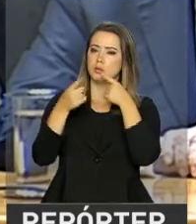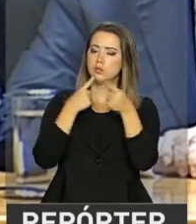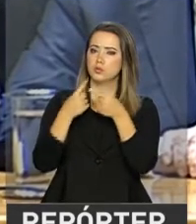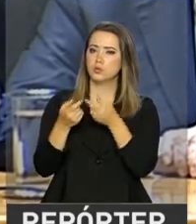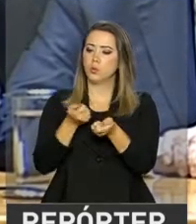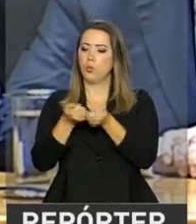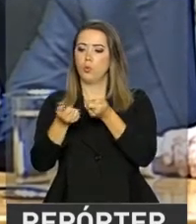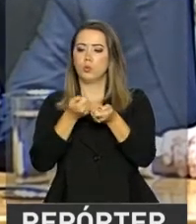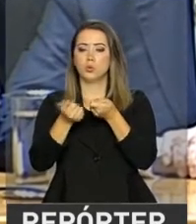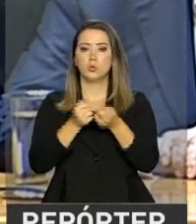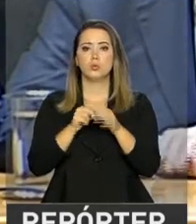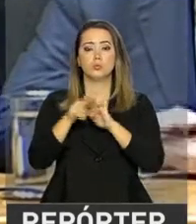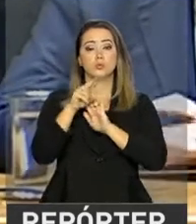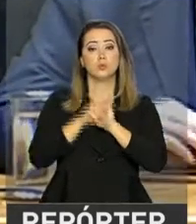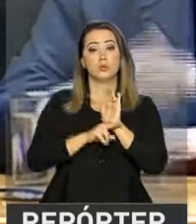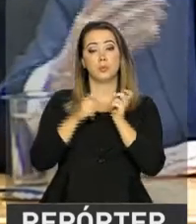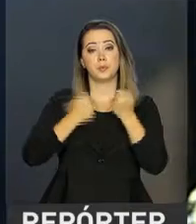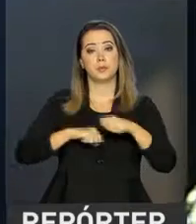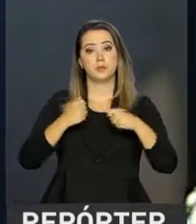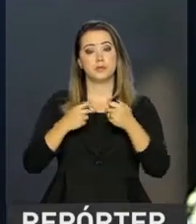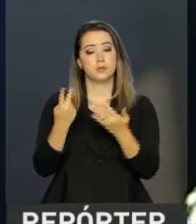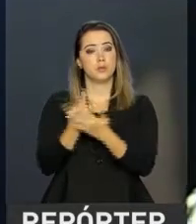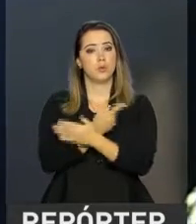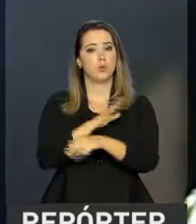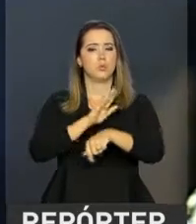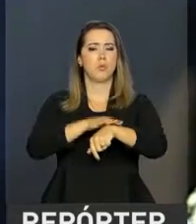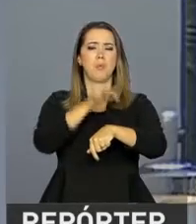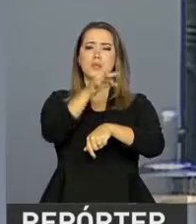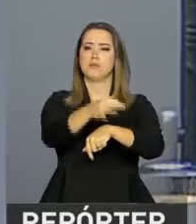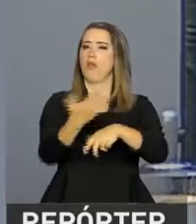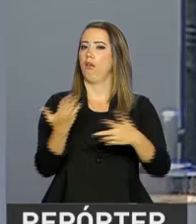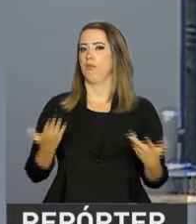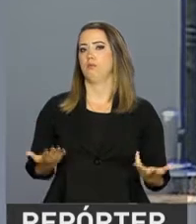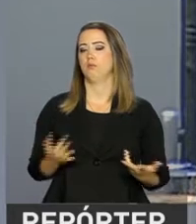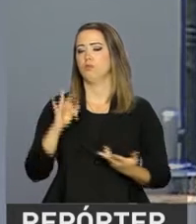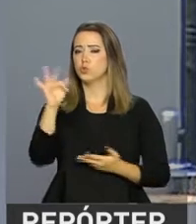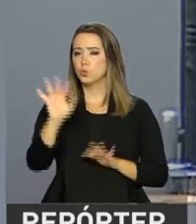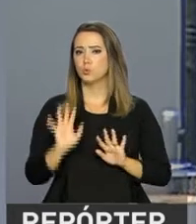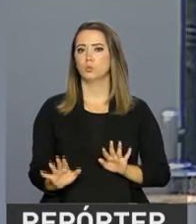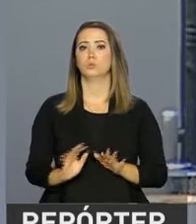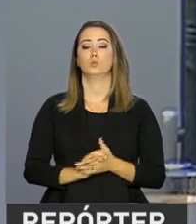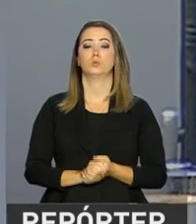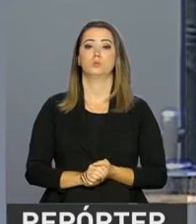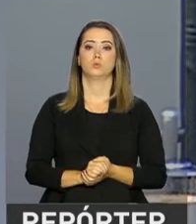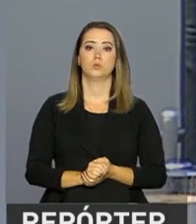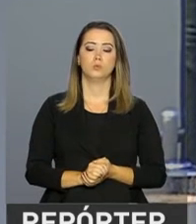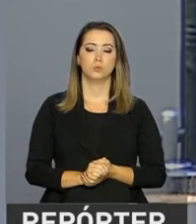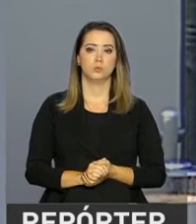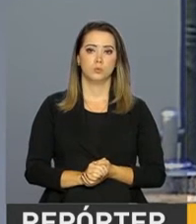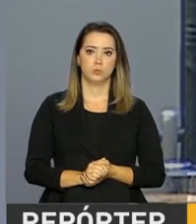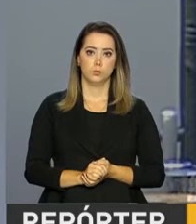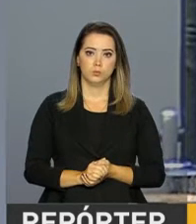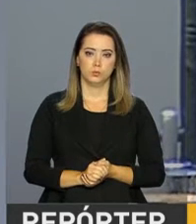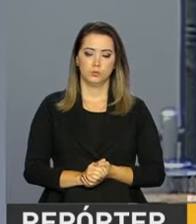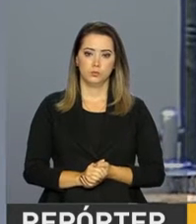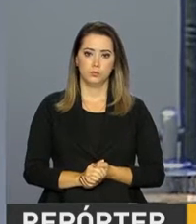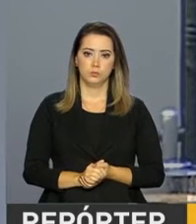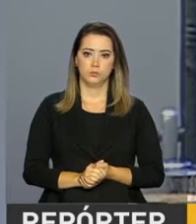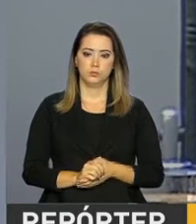ajustes na norma deve ser feita no momento adequado à nossa opinião de que